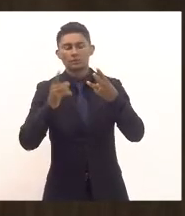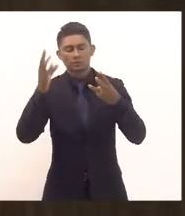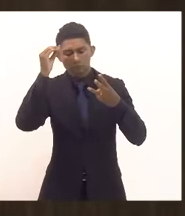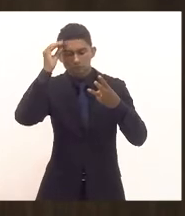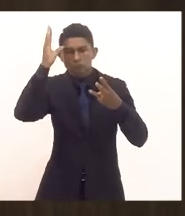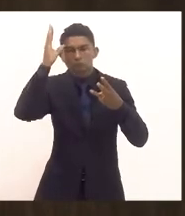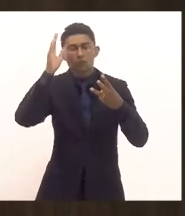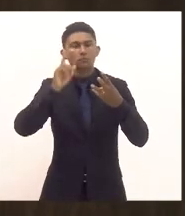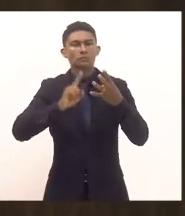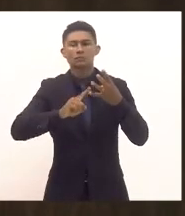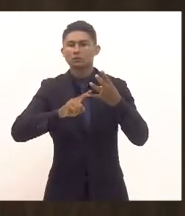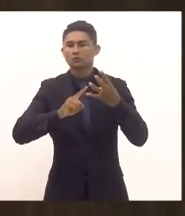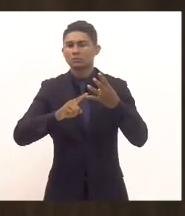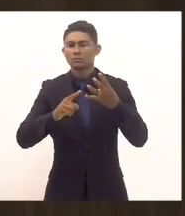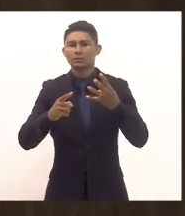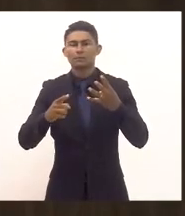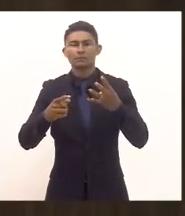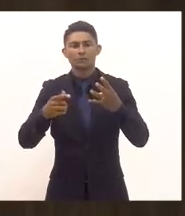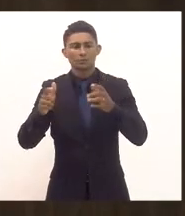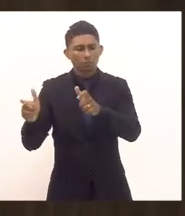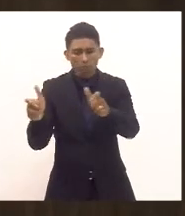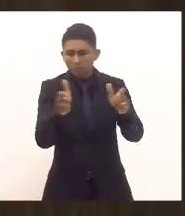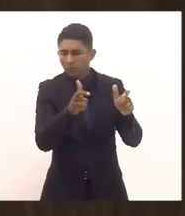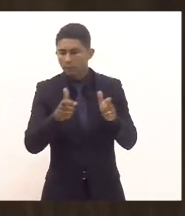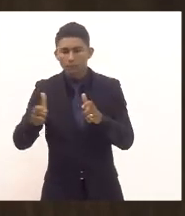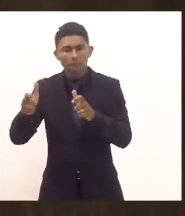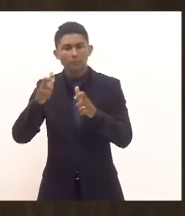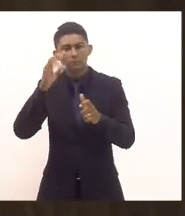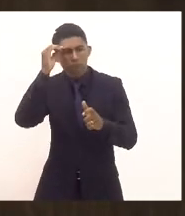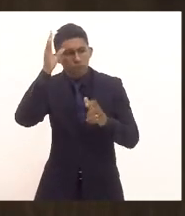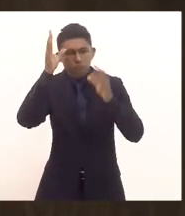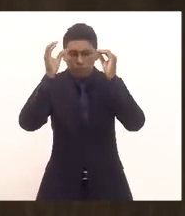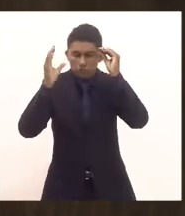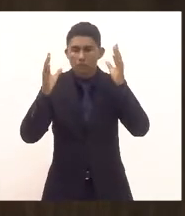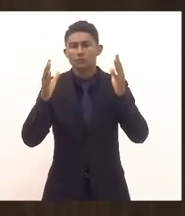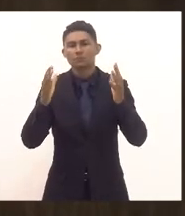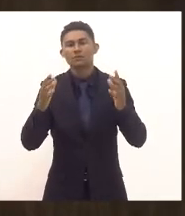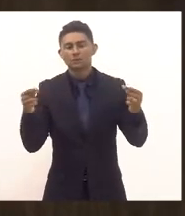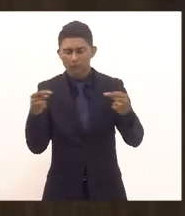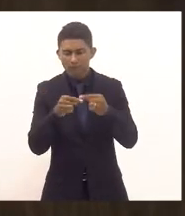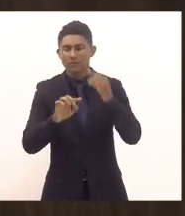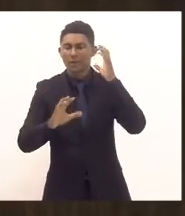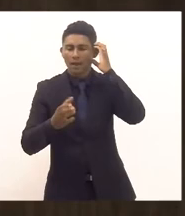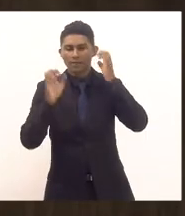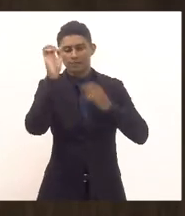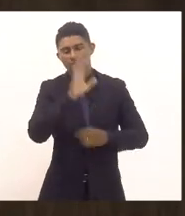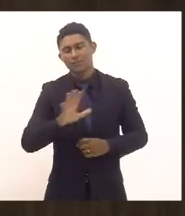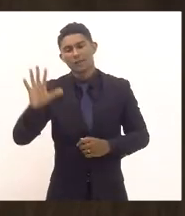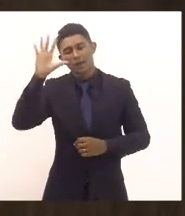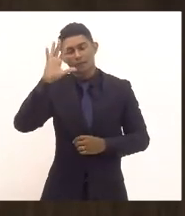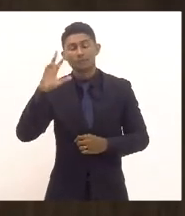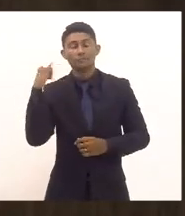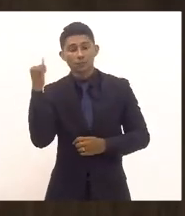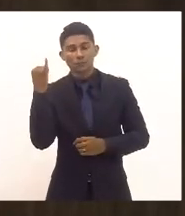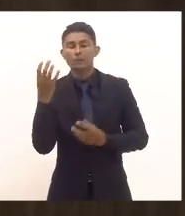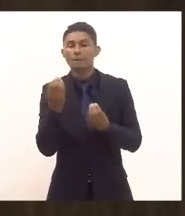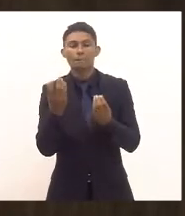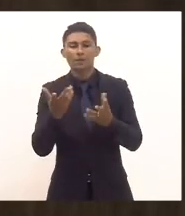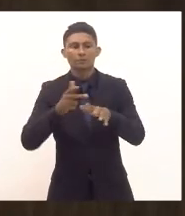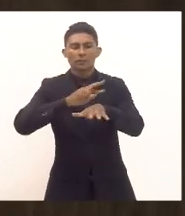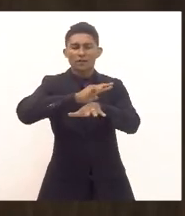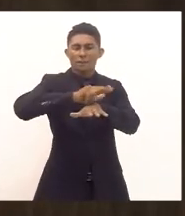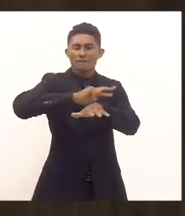saberes de identidades regionais é isso que a Rádio Nacional faz priorizar diversidade